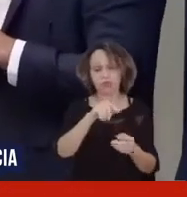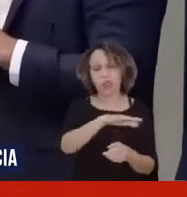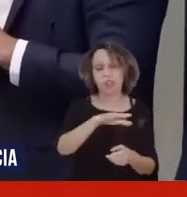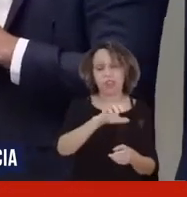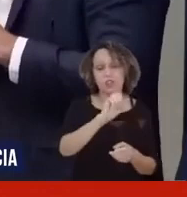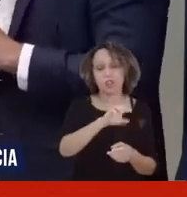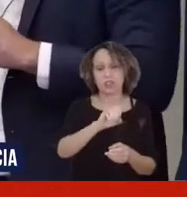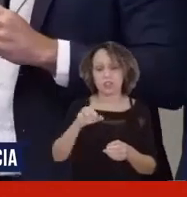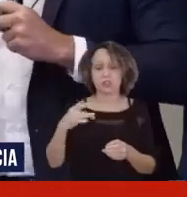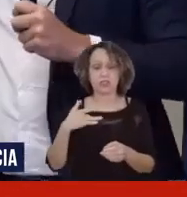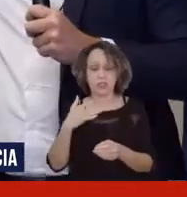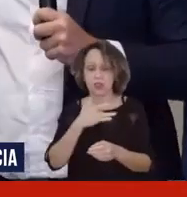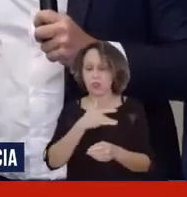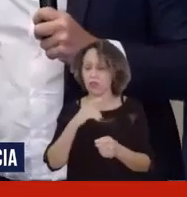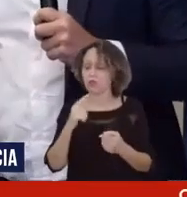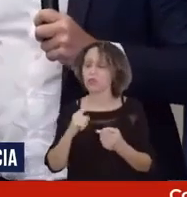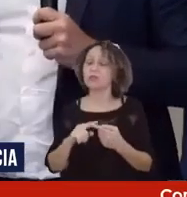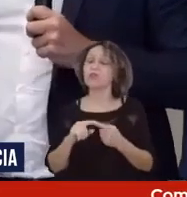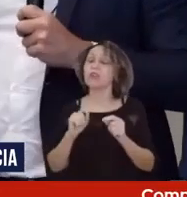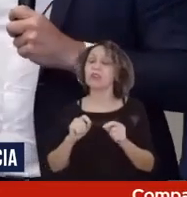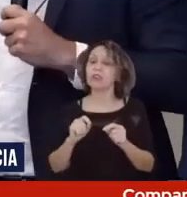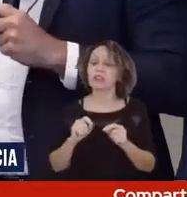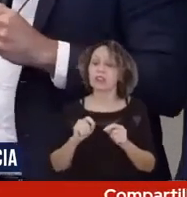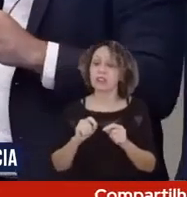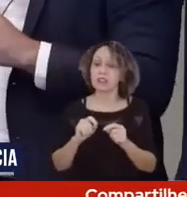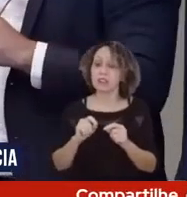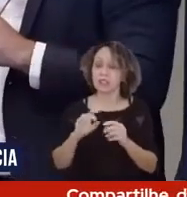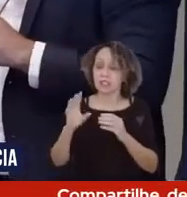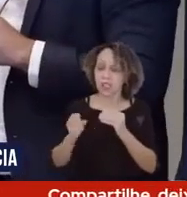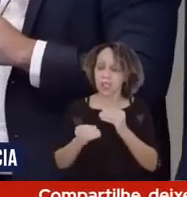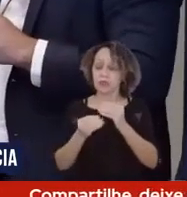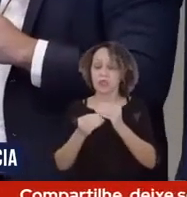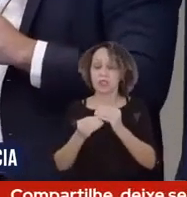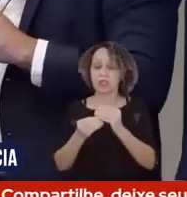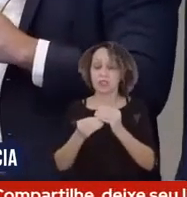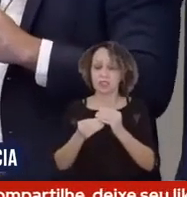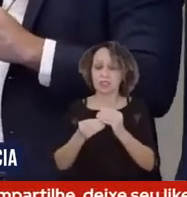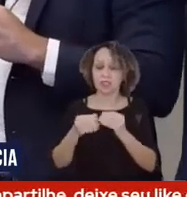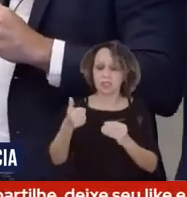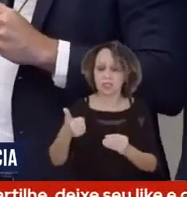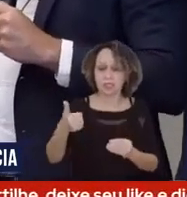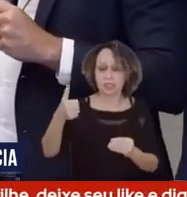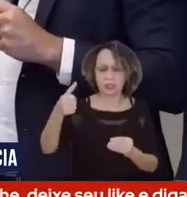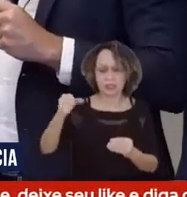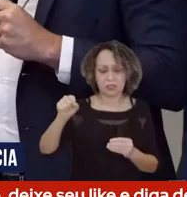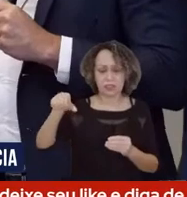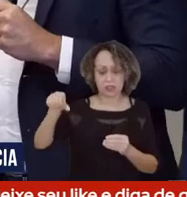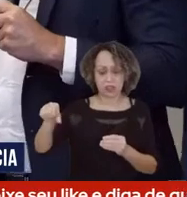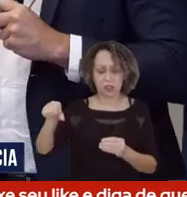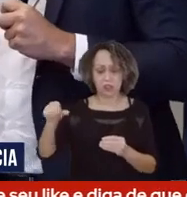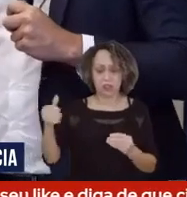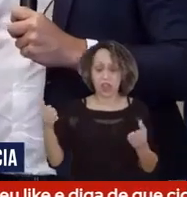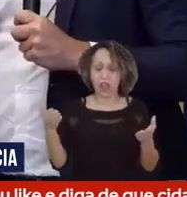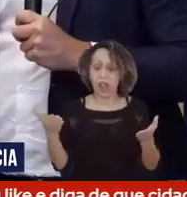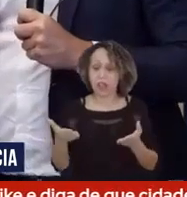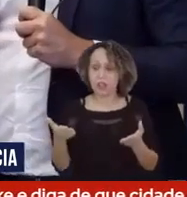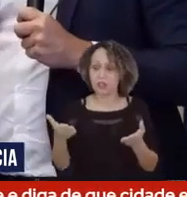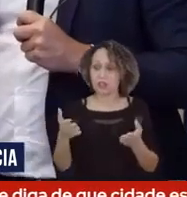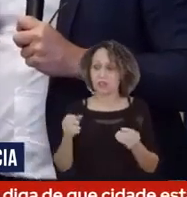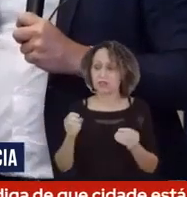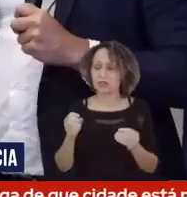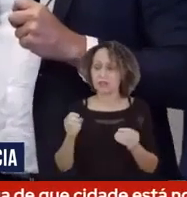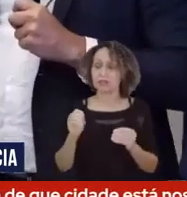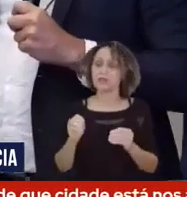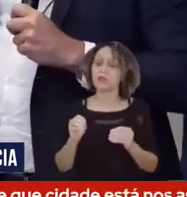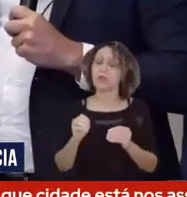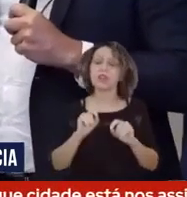109. Não foram, agora é 2021. Eu falo tudo isso, presidente, porque eu acho que tem um caminho aqui